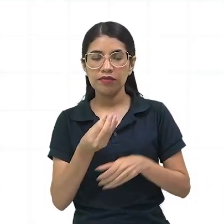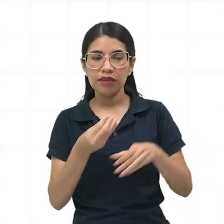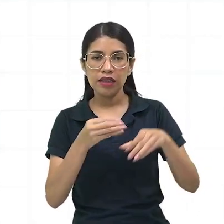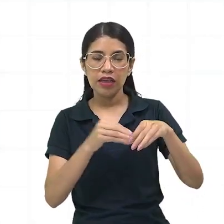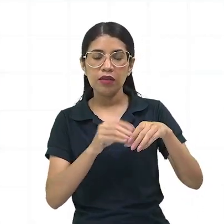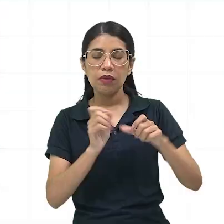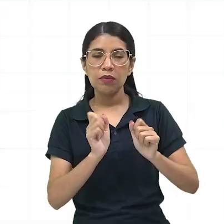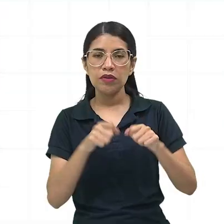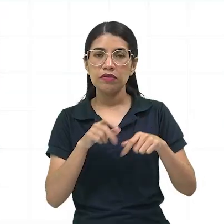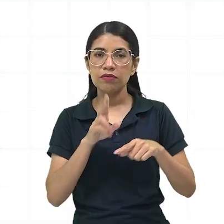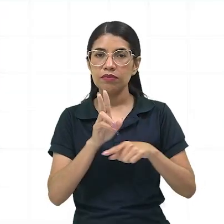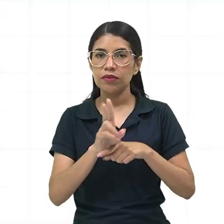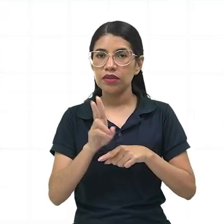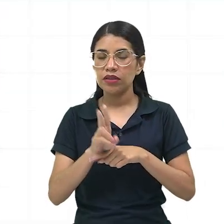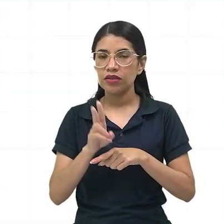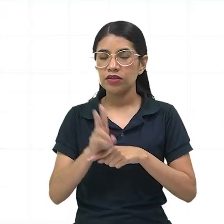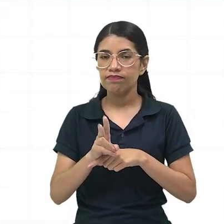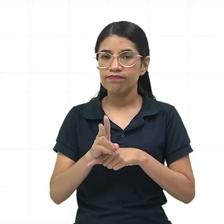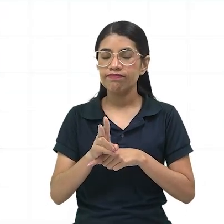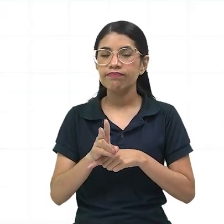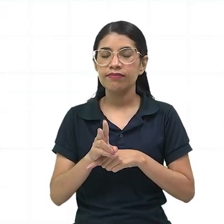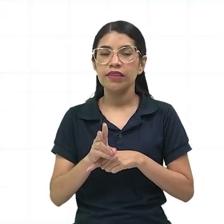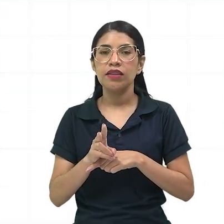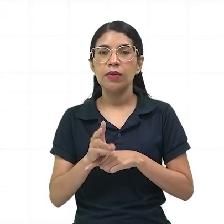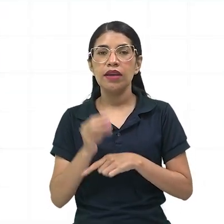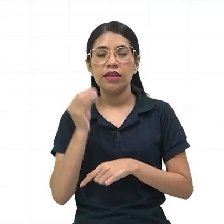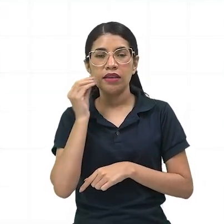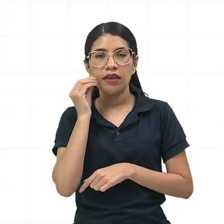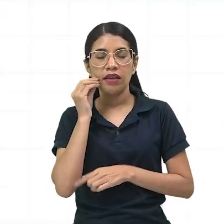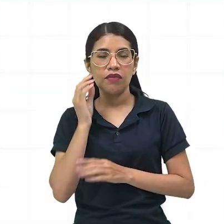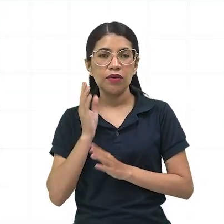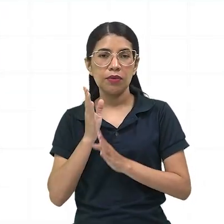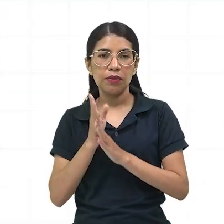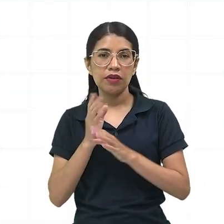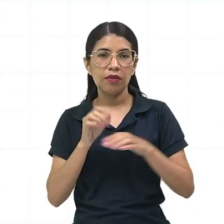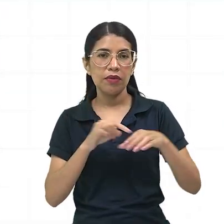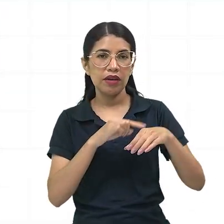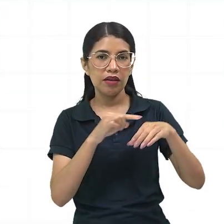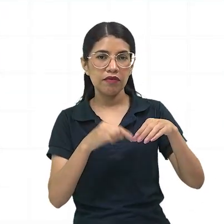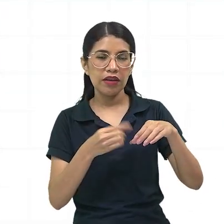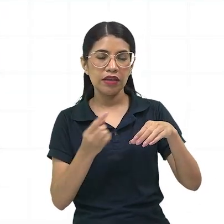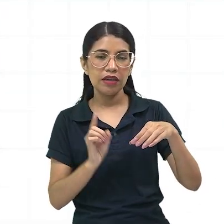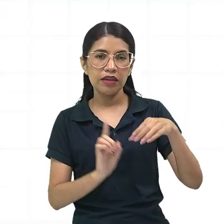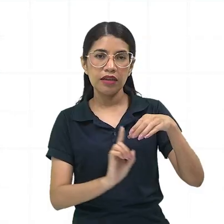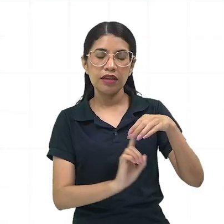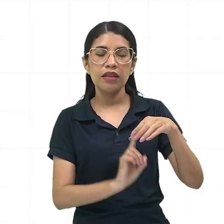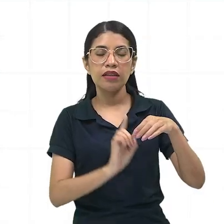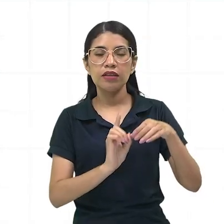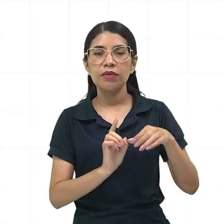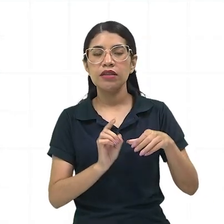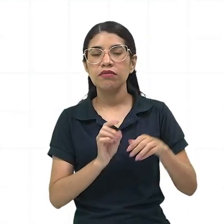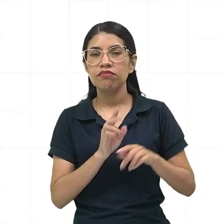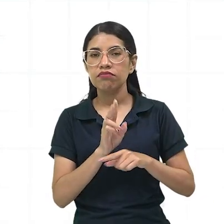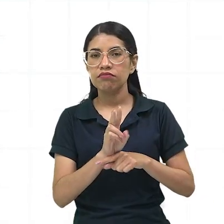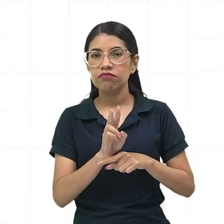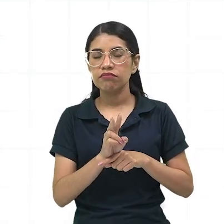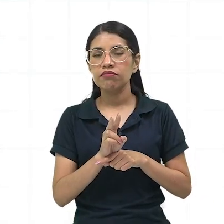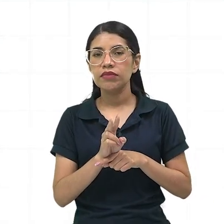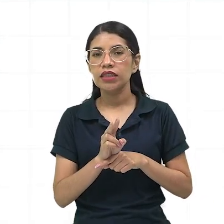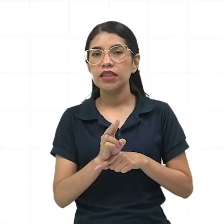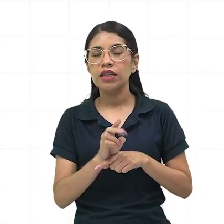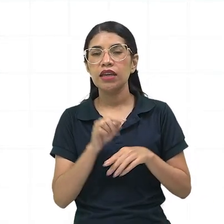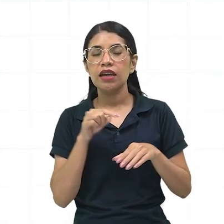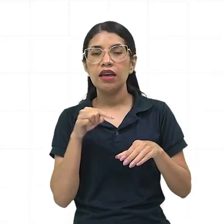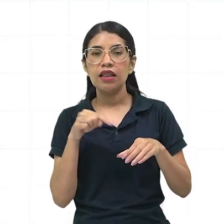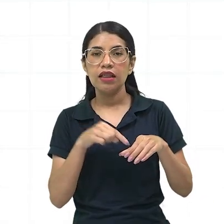para se proteger. Então, ele procurava essas cavernas para se proteger e dentro